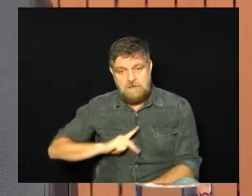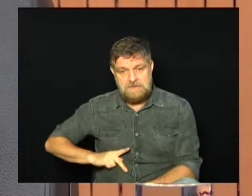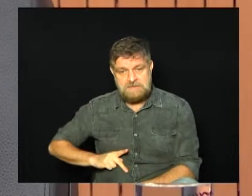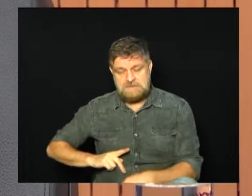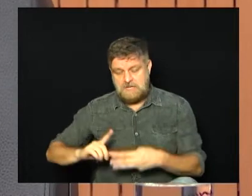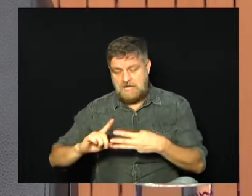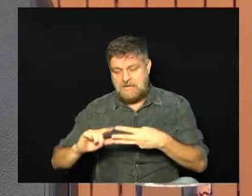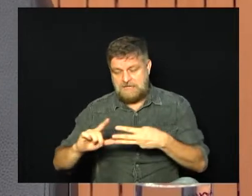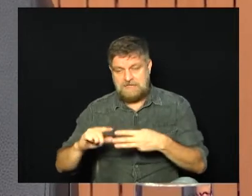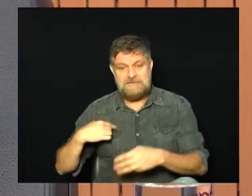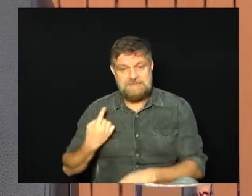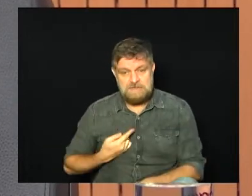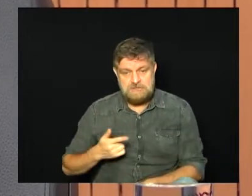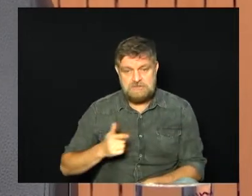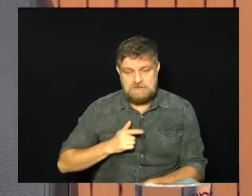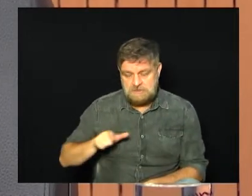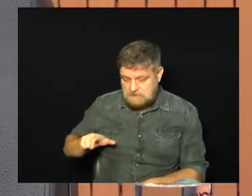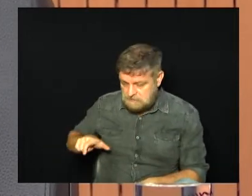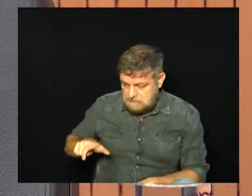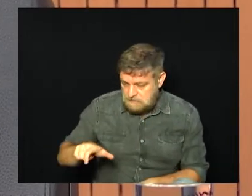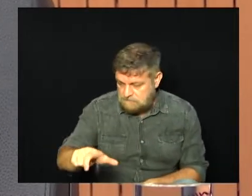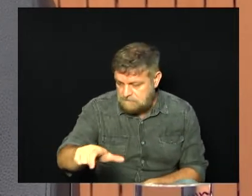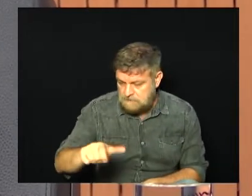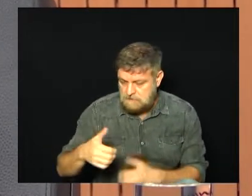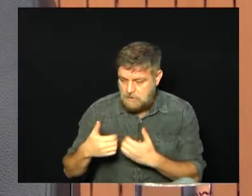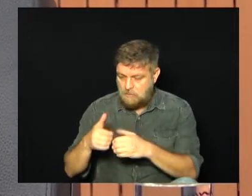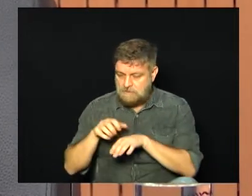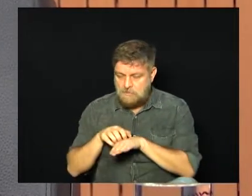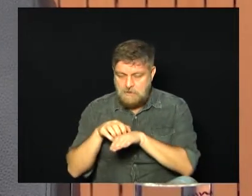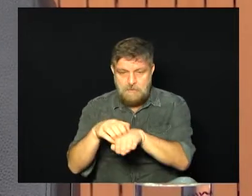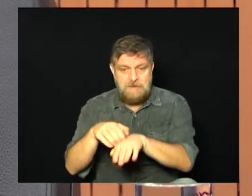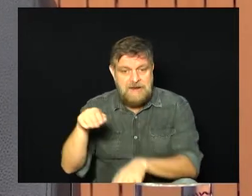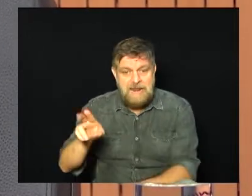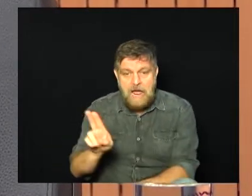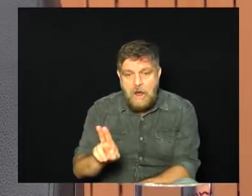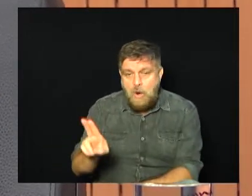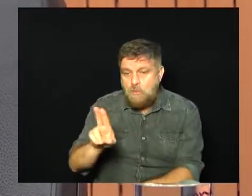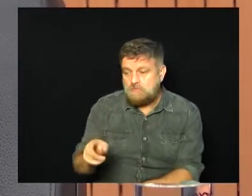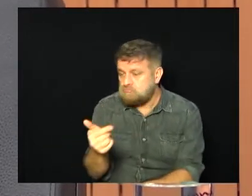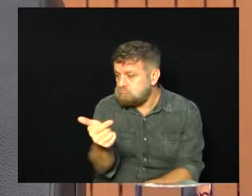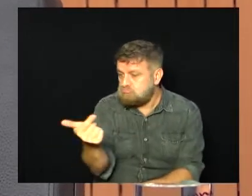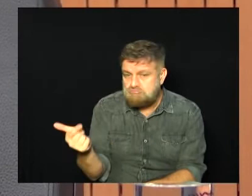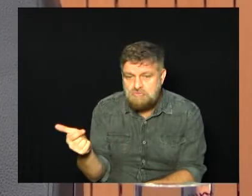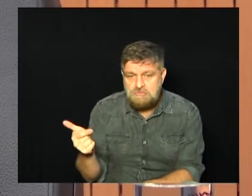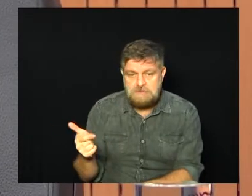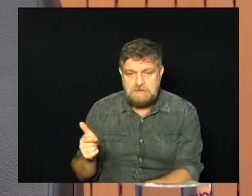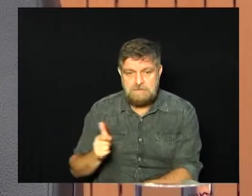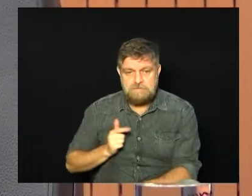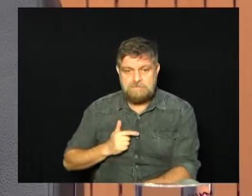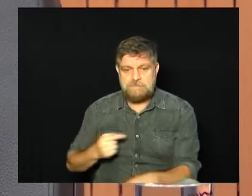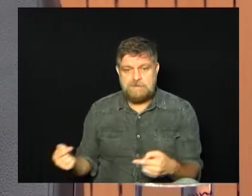de transportes, que eu não tenho um adensamento, que eu não tenha usos mistos, não fecha,